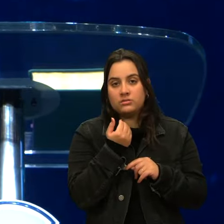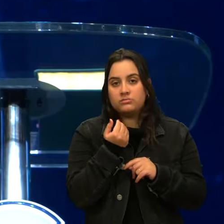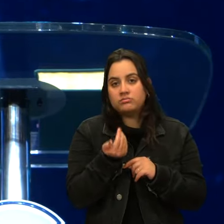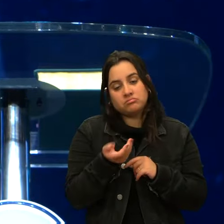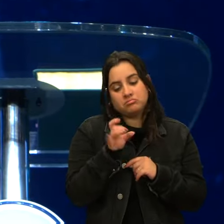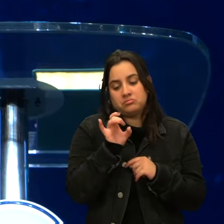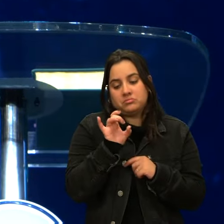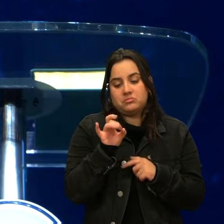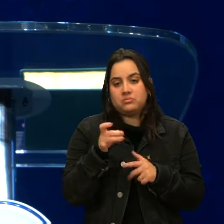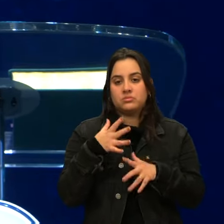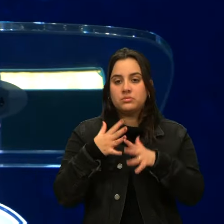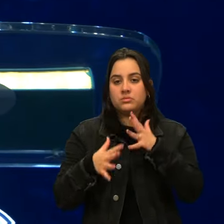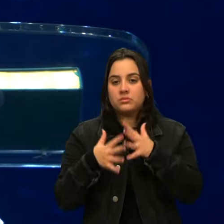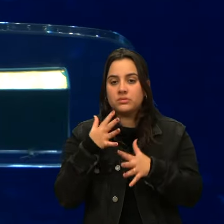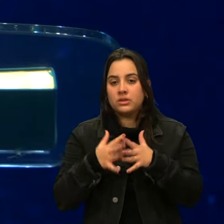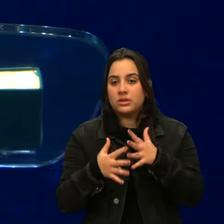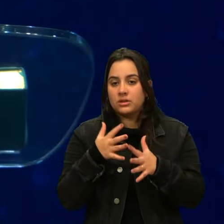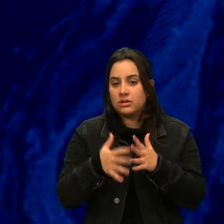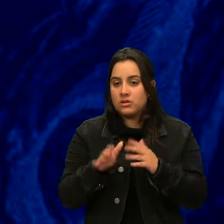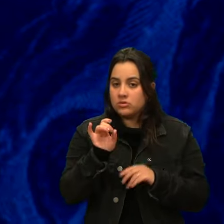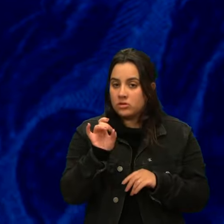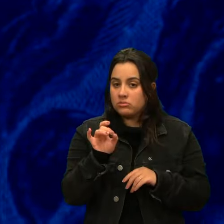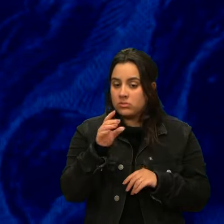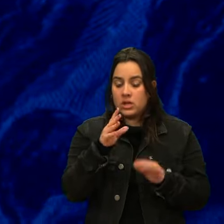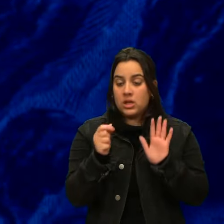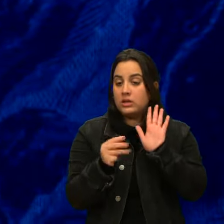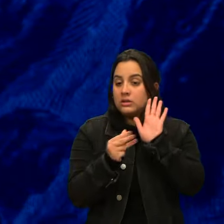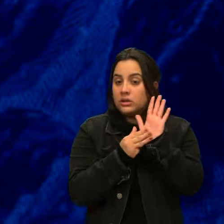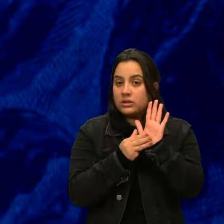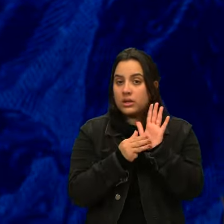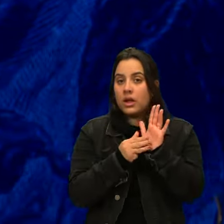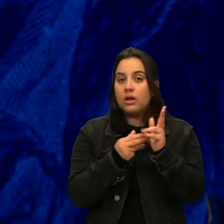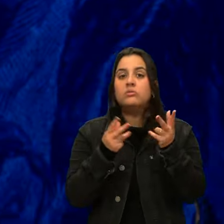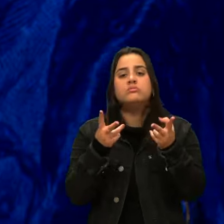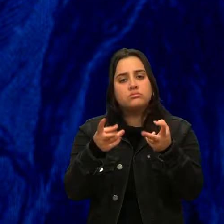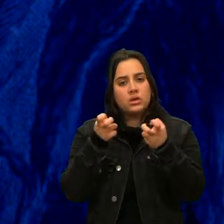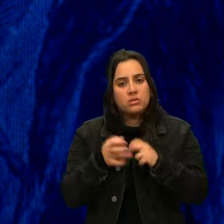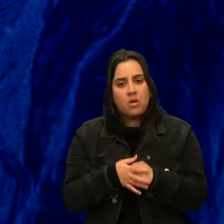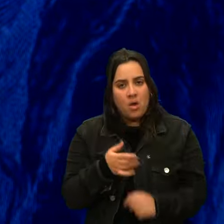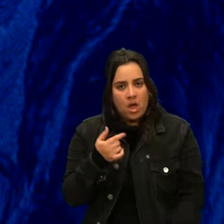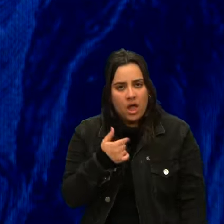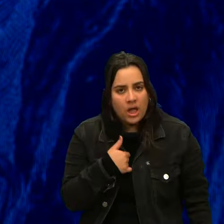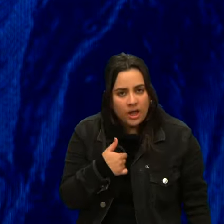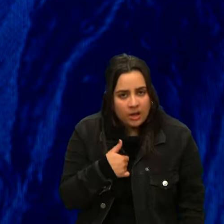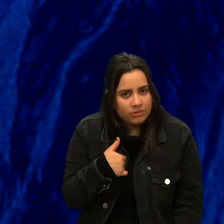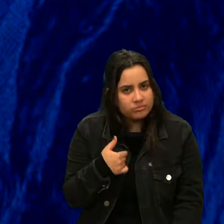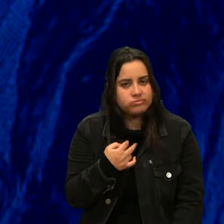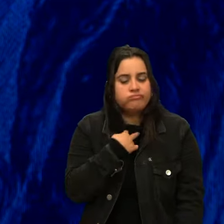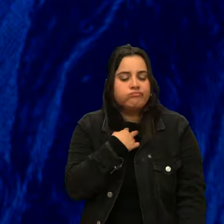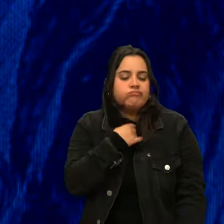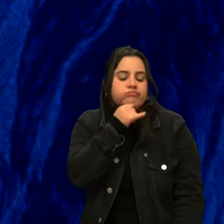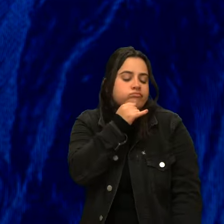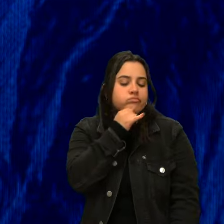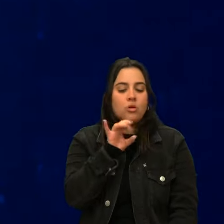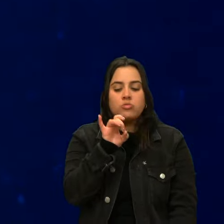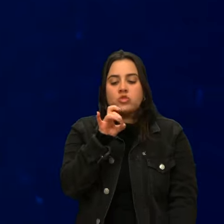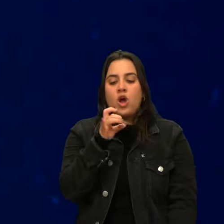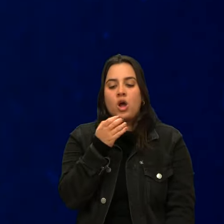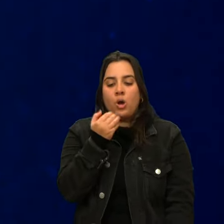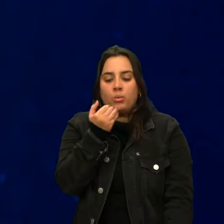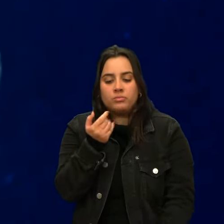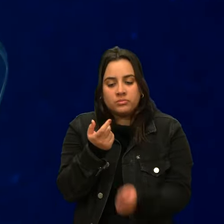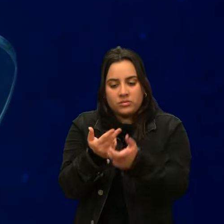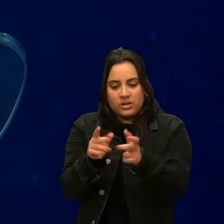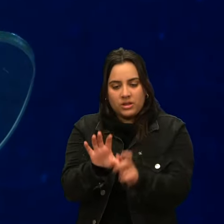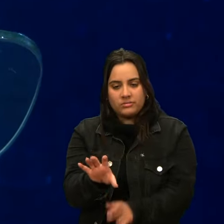Daniel e ele percebeu isso. Ele falou, eu não vou abrir mão da minha integridade nas coisas pequenas, eu vou me posicionar